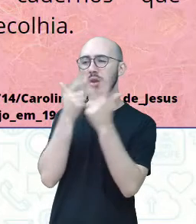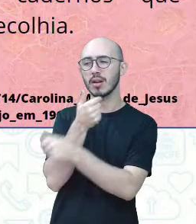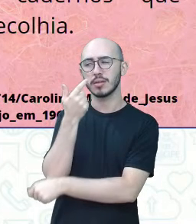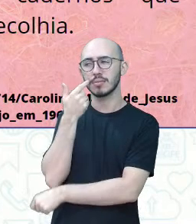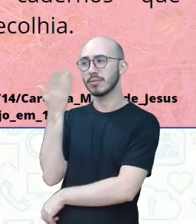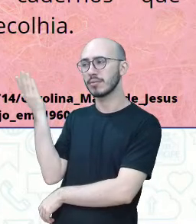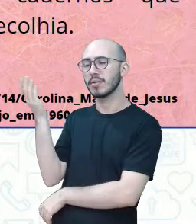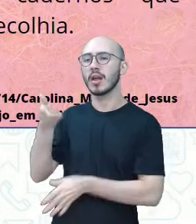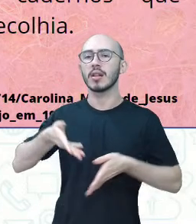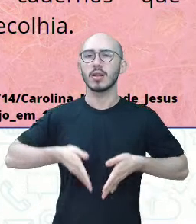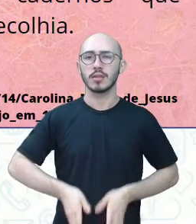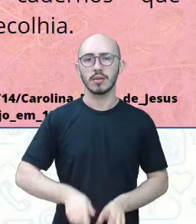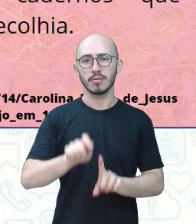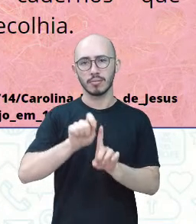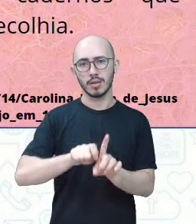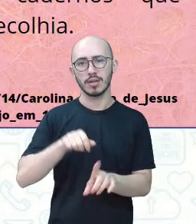de